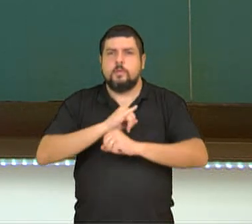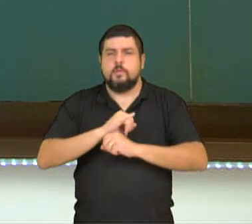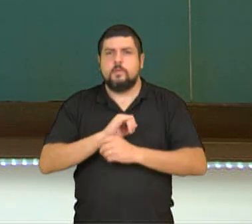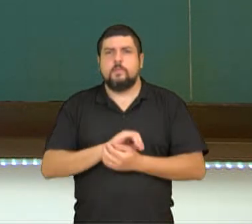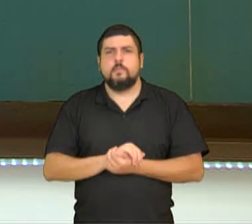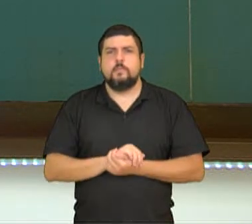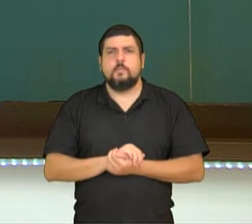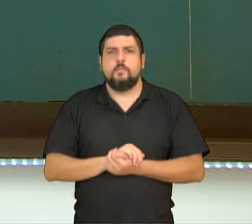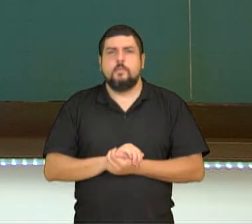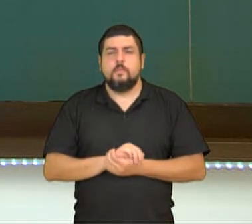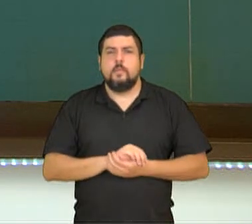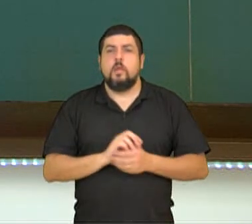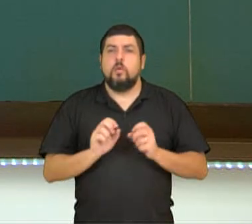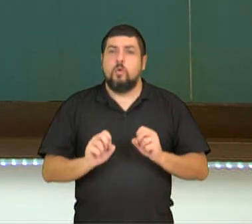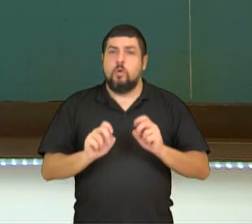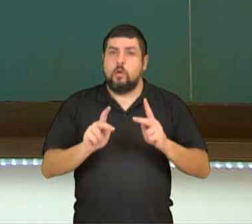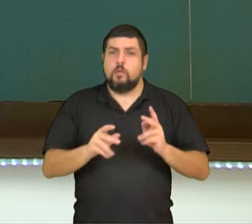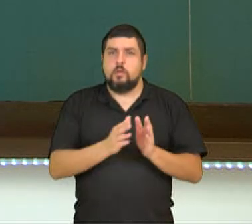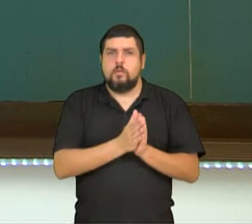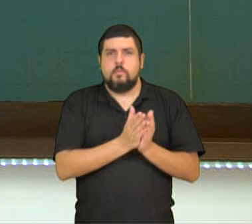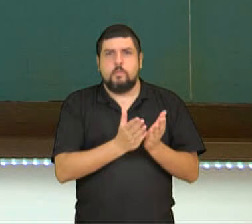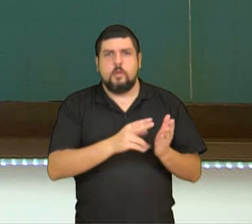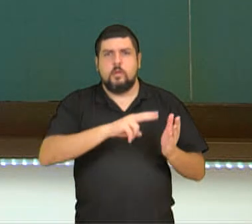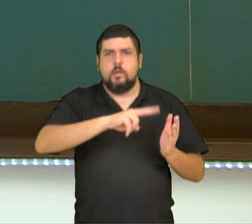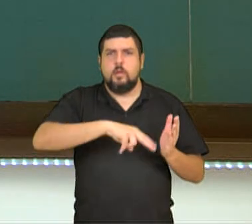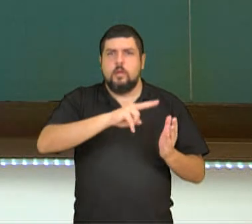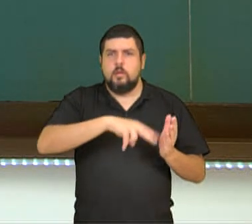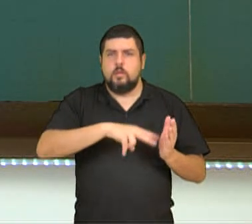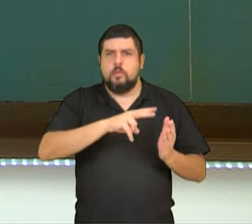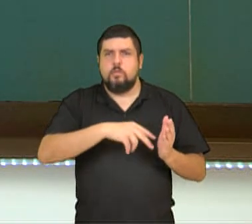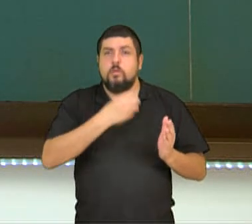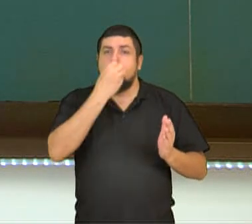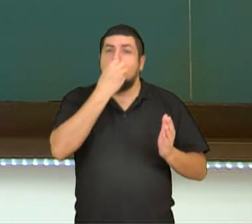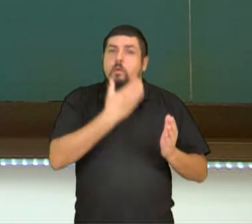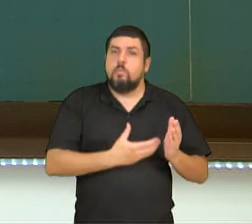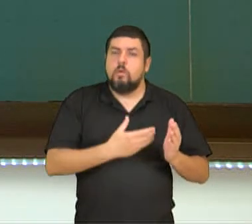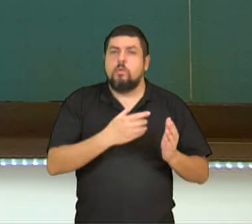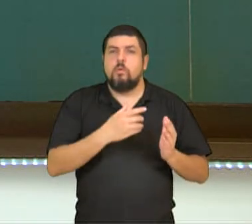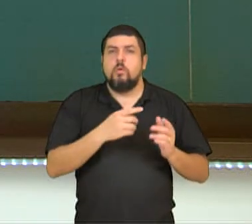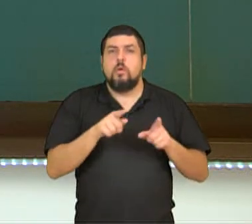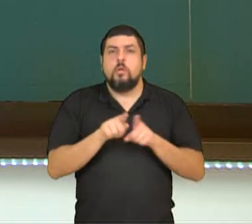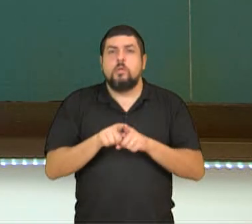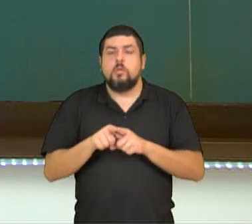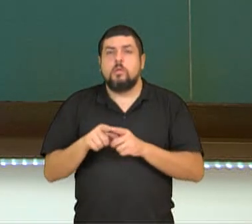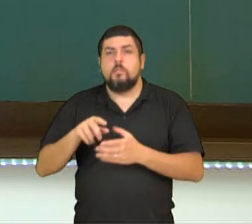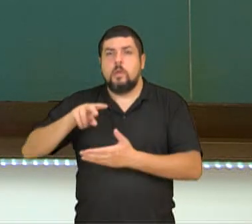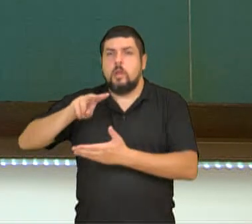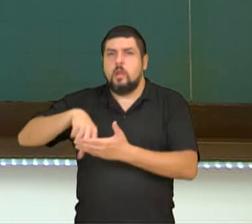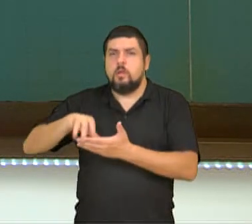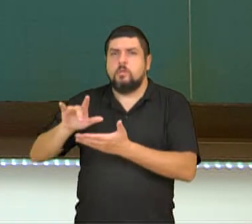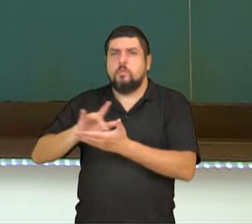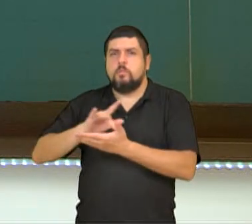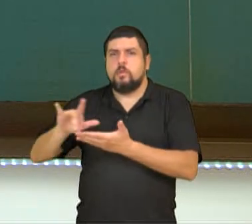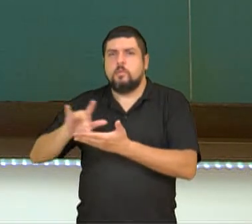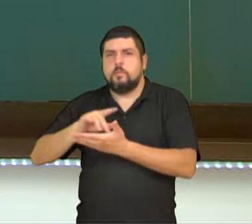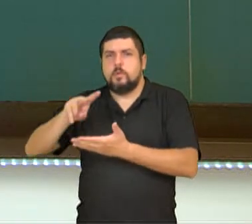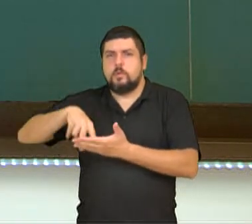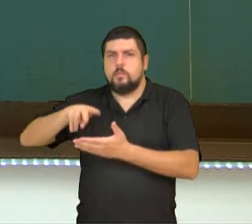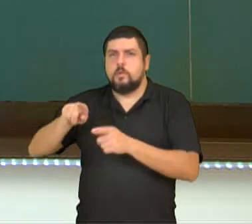tão prazerosa, né, e tão educativa, tão pedagógica quanto a leitura do material impresso,